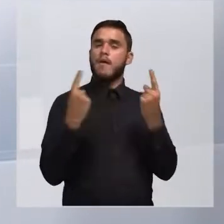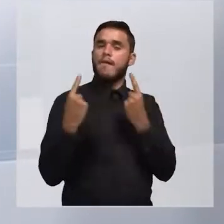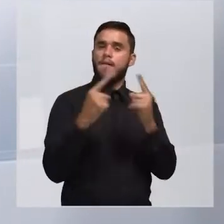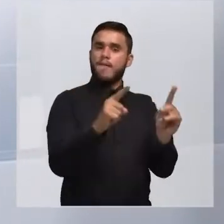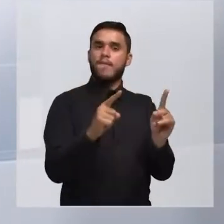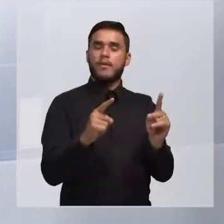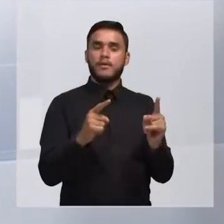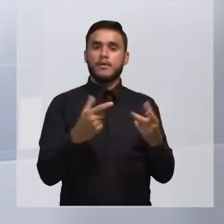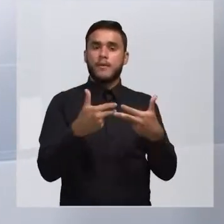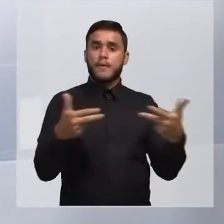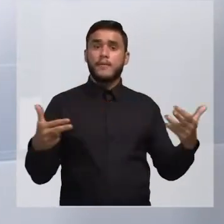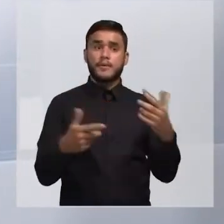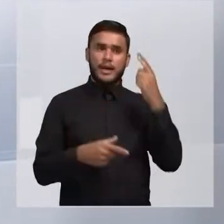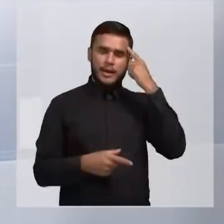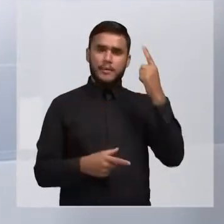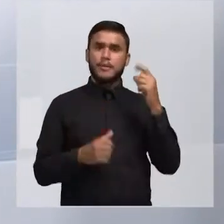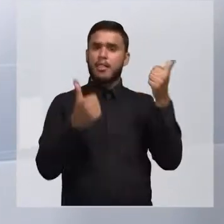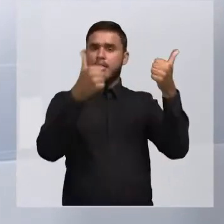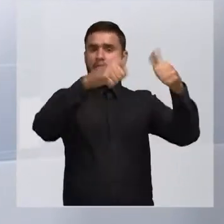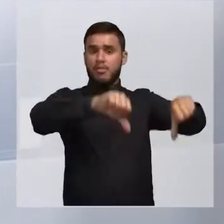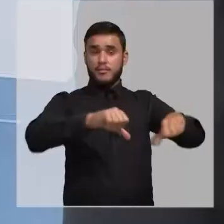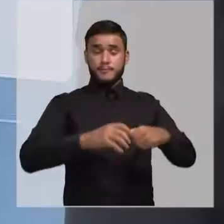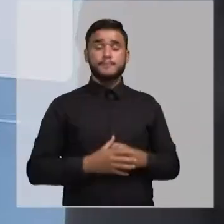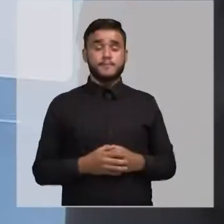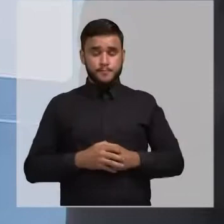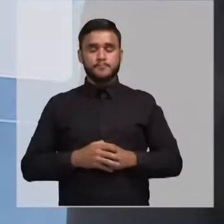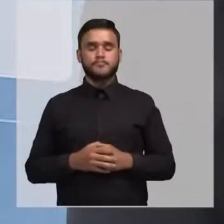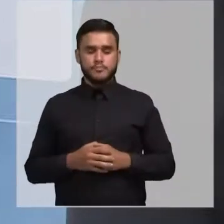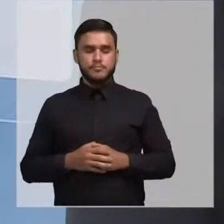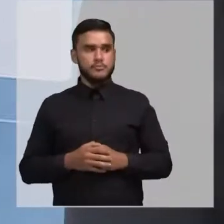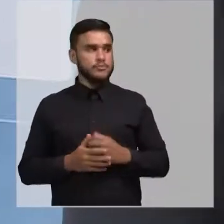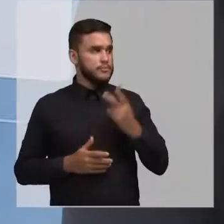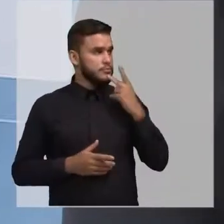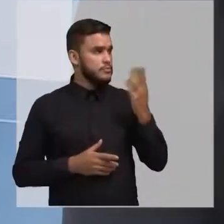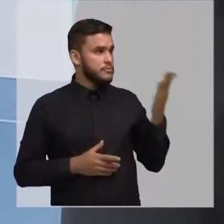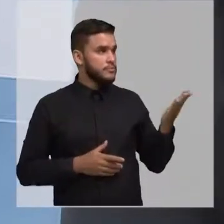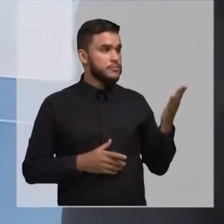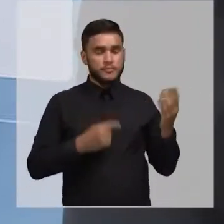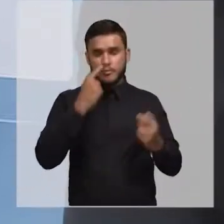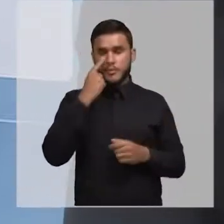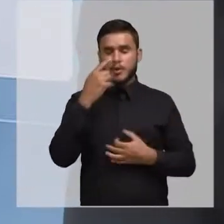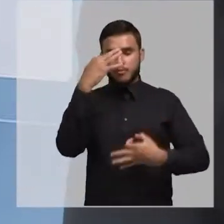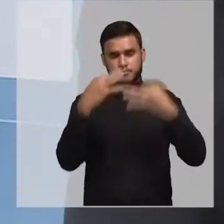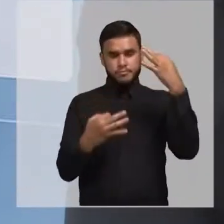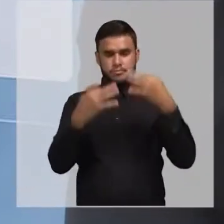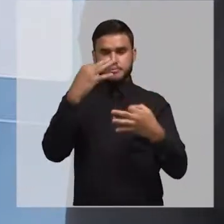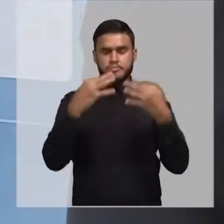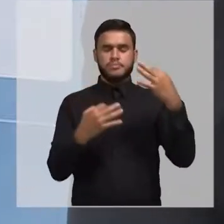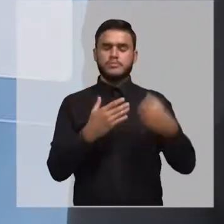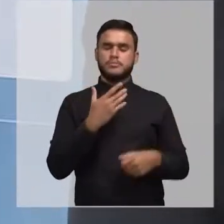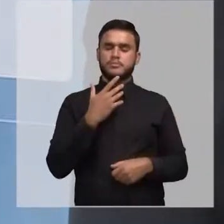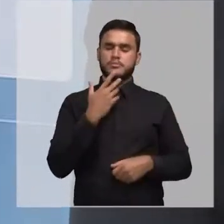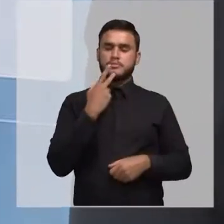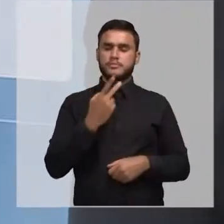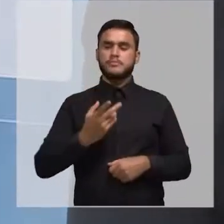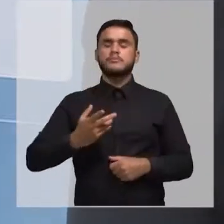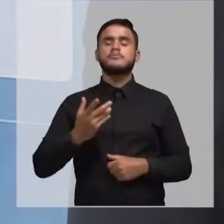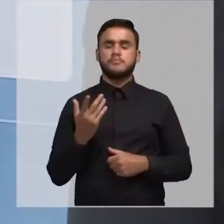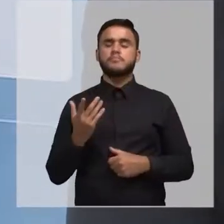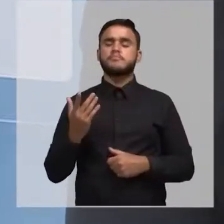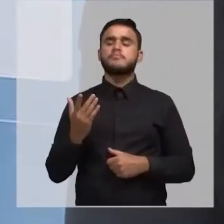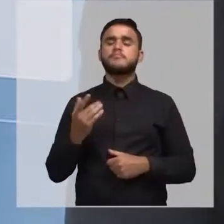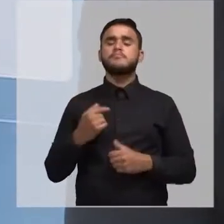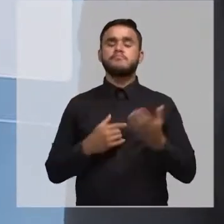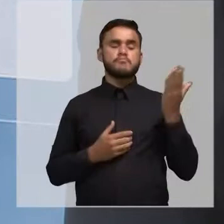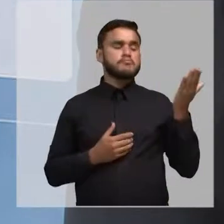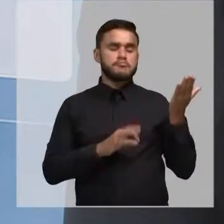as baterias negativas contra ele. O Luiz já saiu da parte jurídica e entrou na parte política aí, e o caminho era esse mesmo, a gente ia fazer